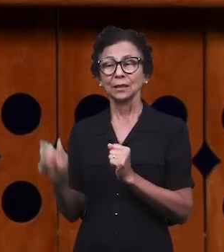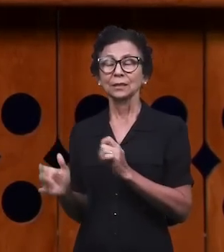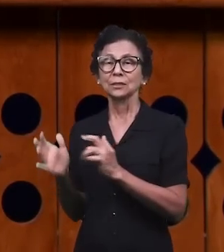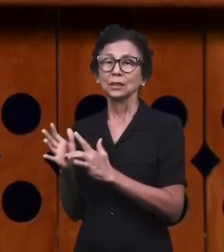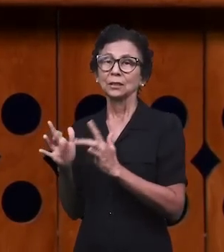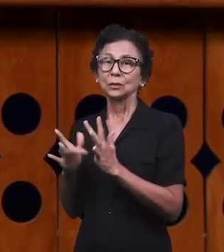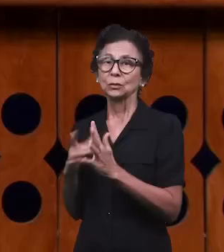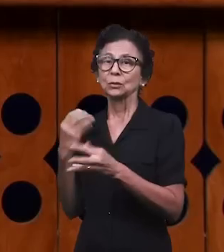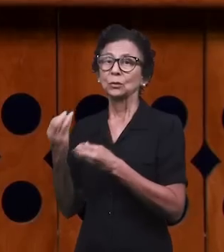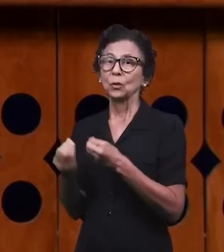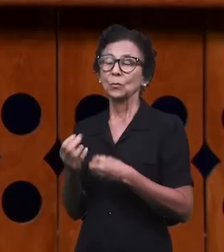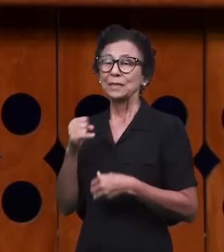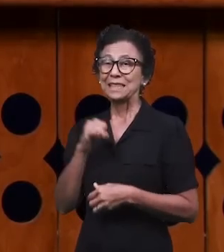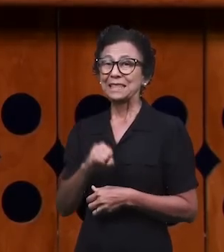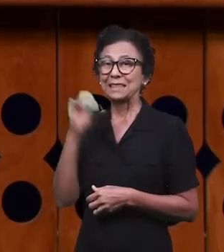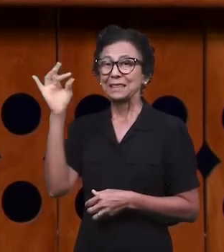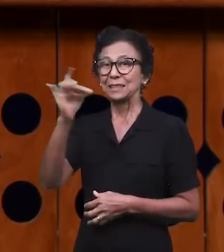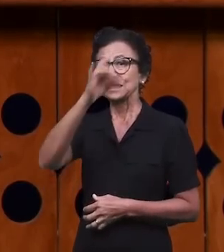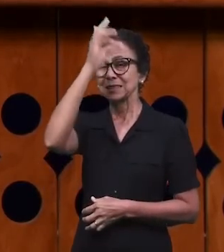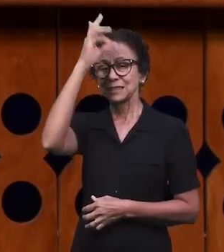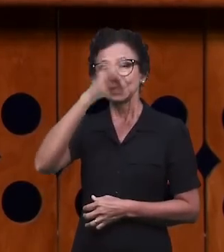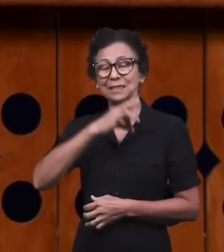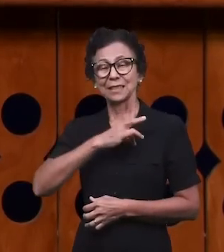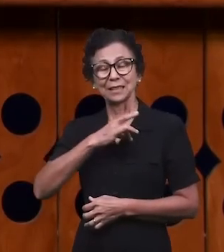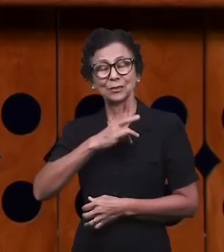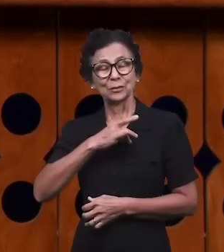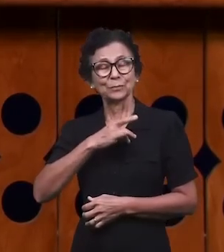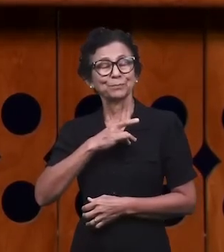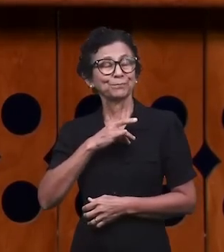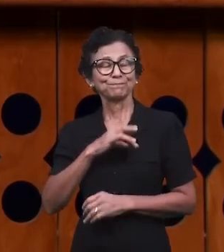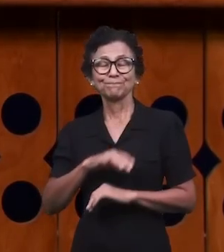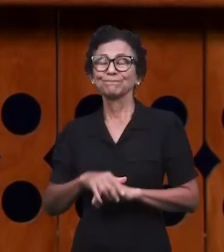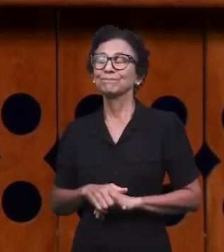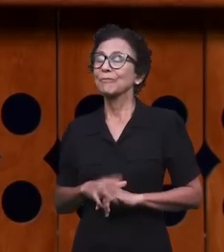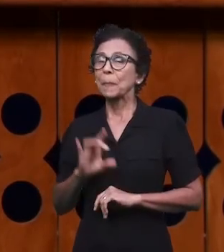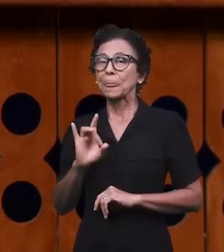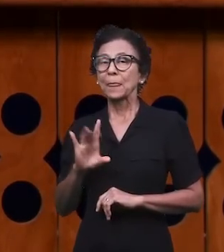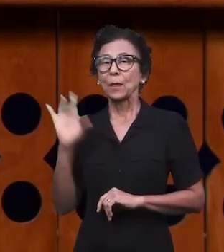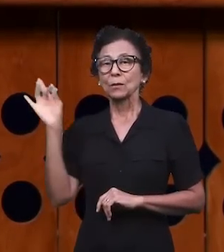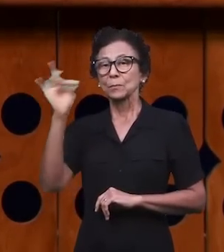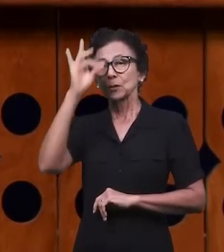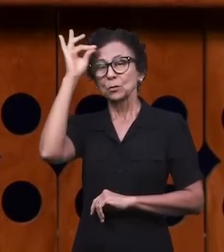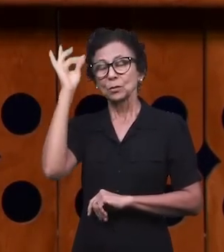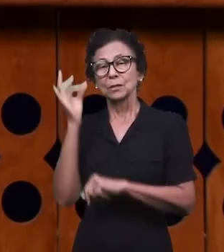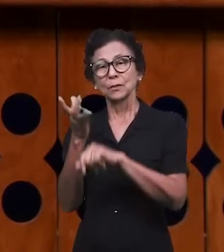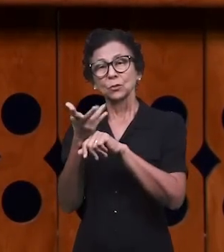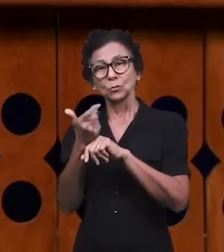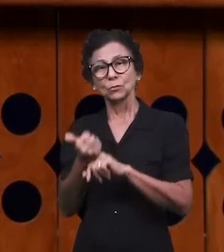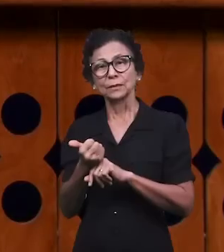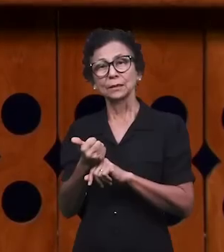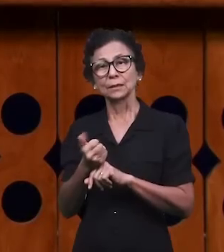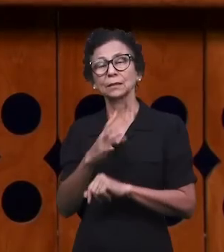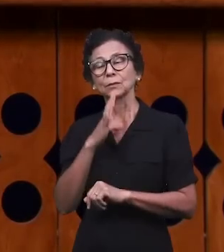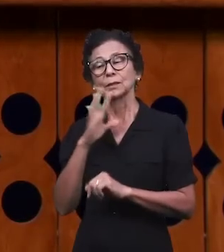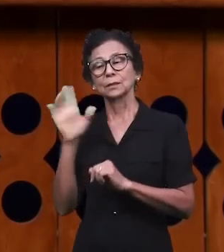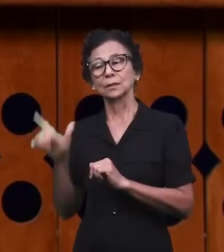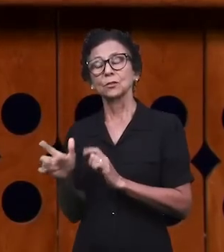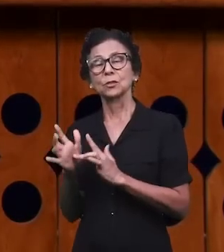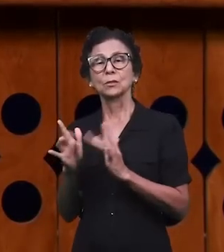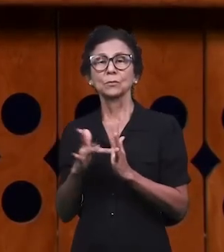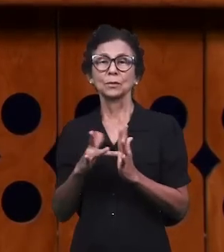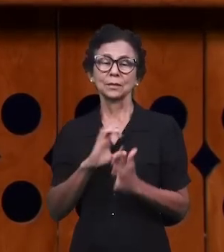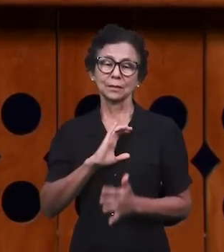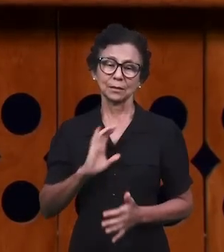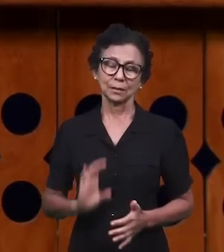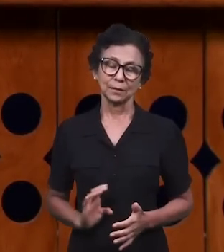se você tiver uma bênção na sua vida, só se o Espírito Santo te revelar, você vai conhecer quem é Jesus Cristo.